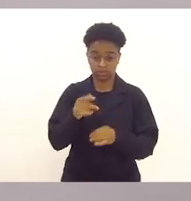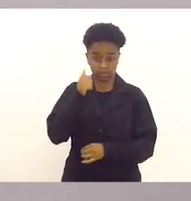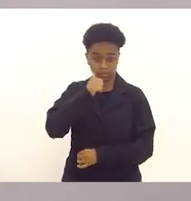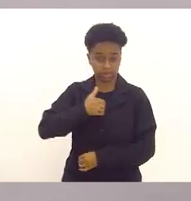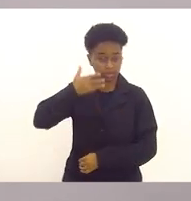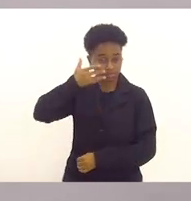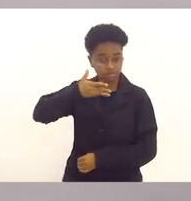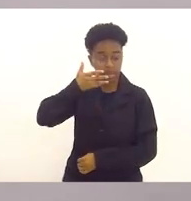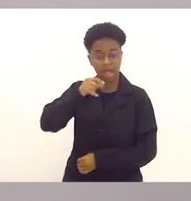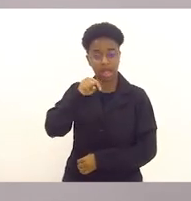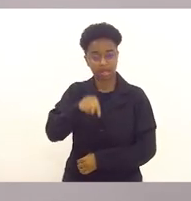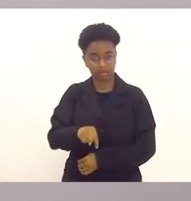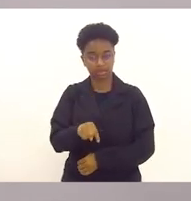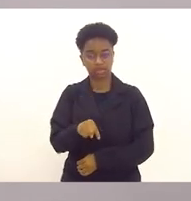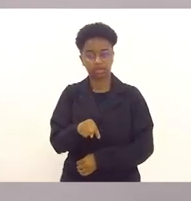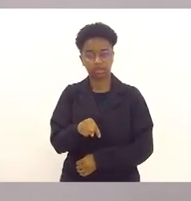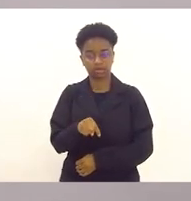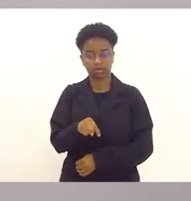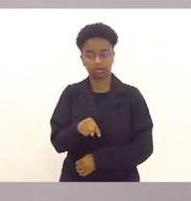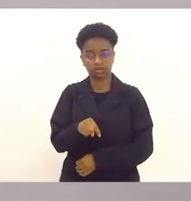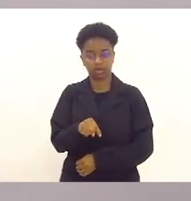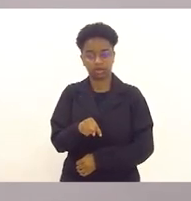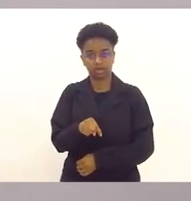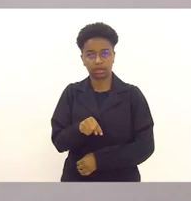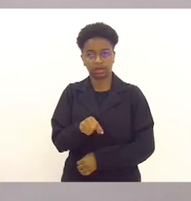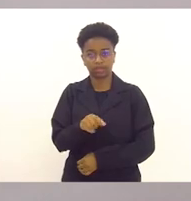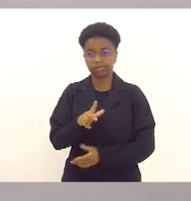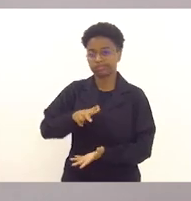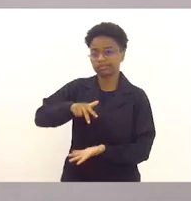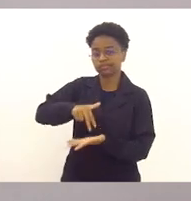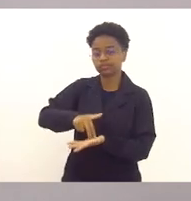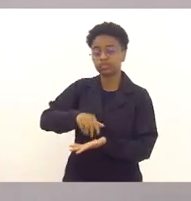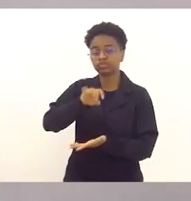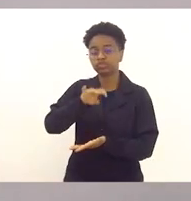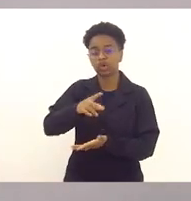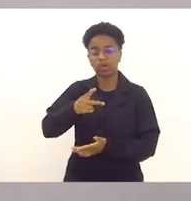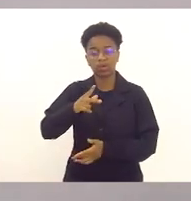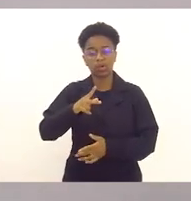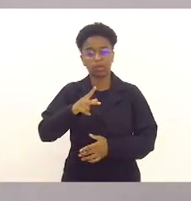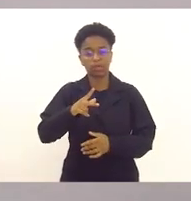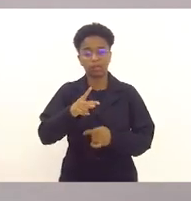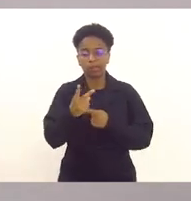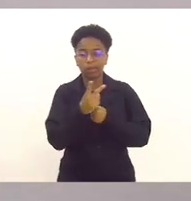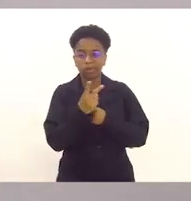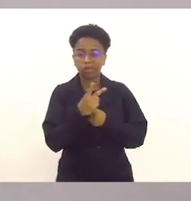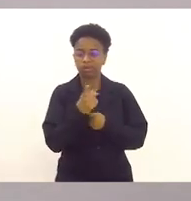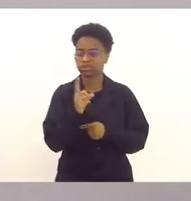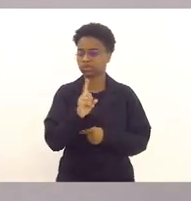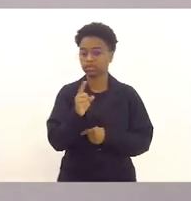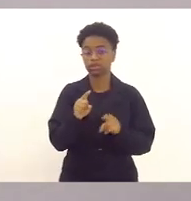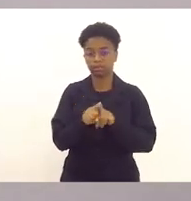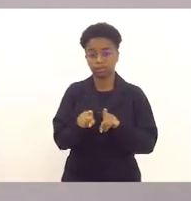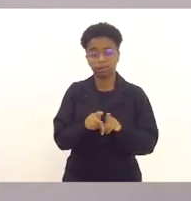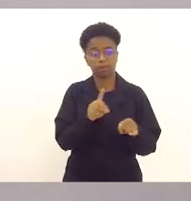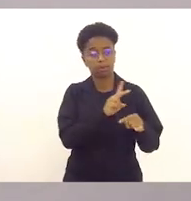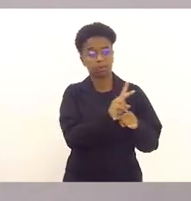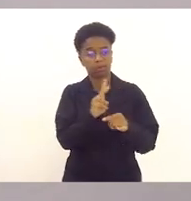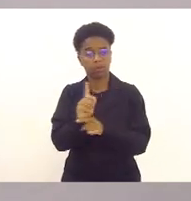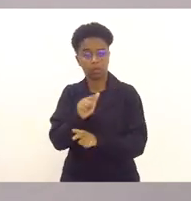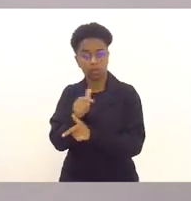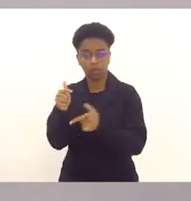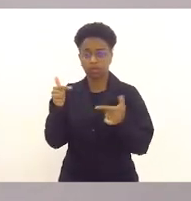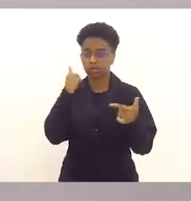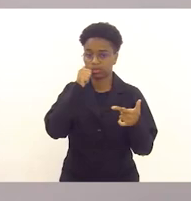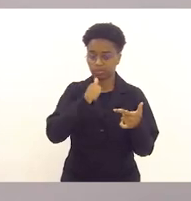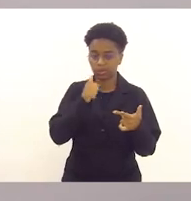elas acabam fazendo não só por si mas para proteção de todas as outras mulheres que recebem essa